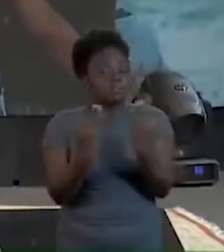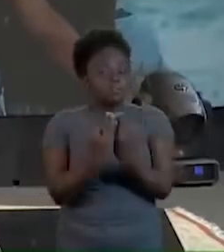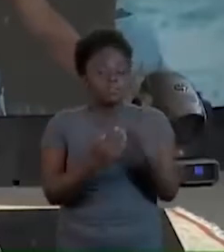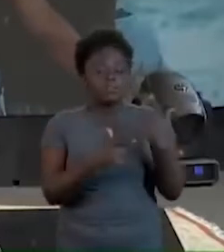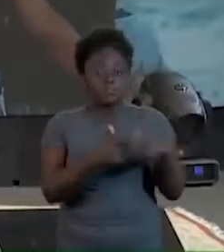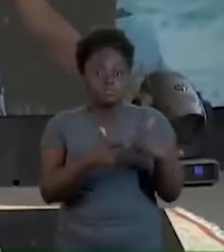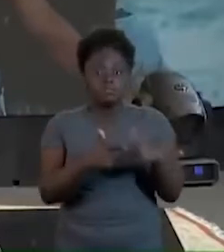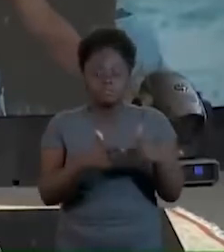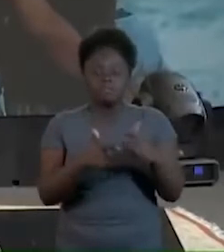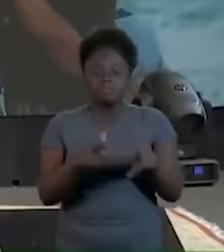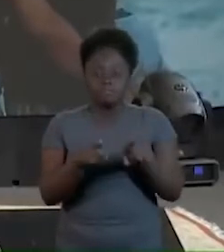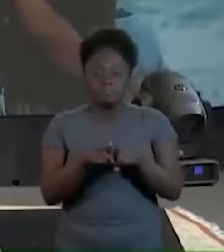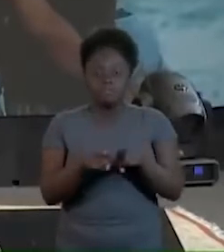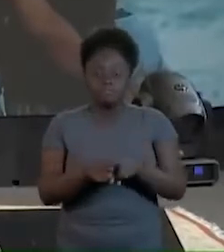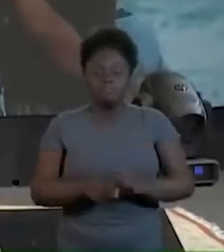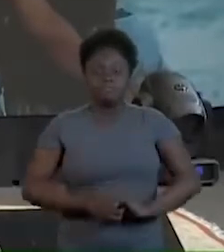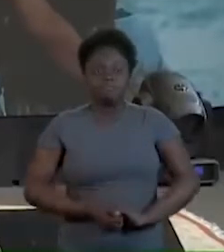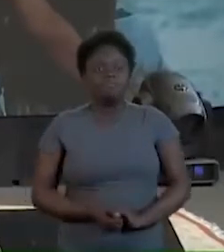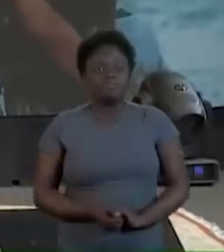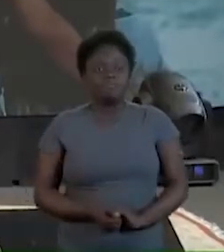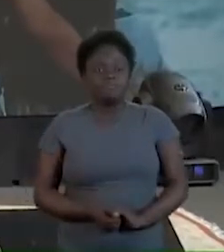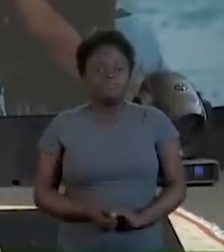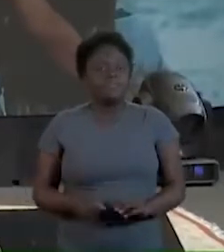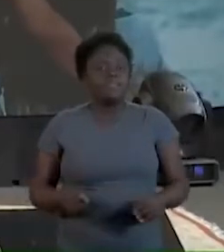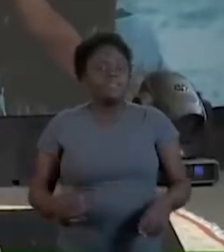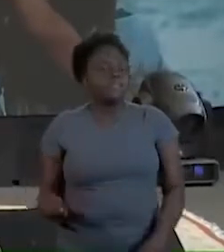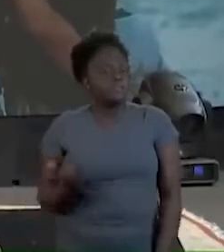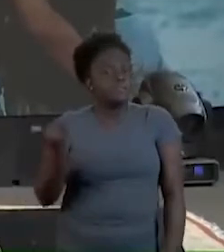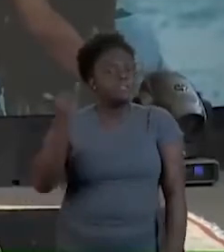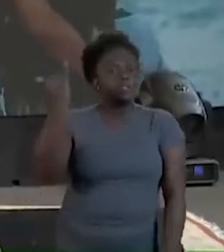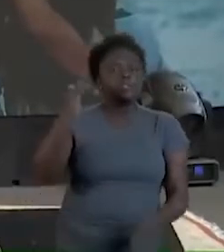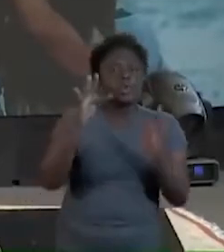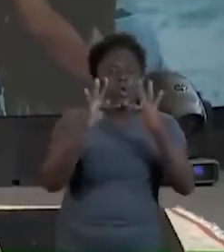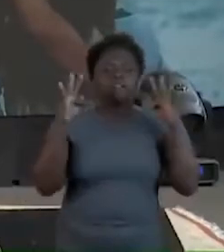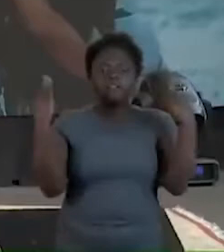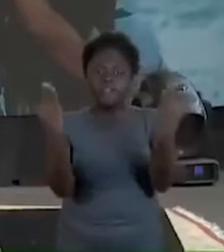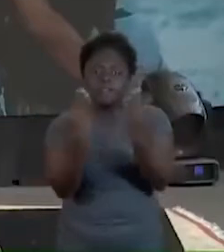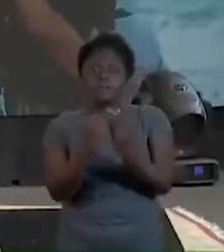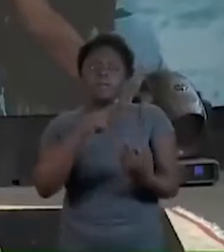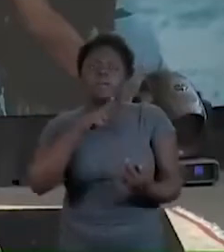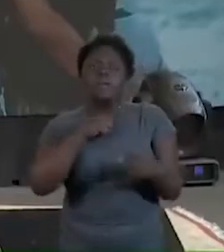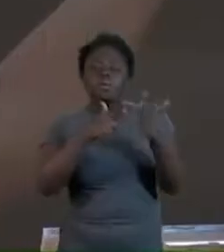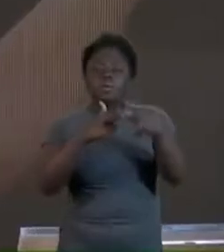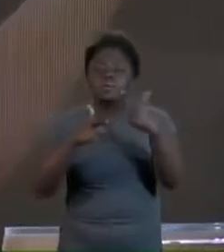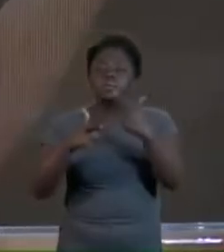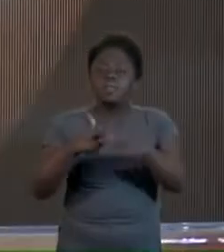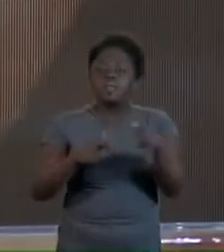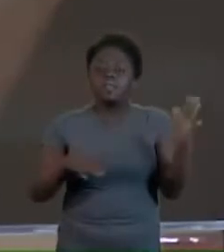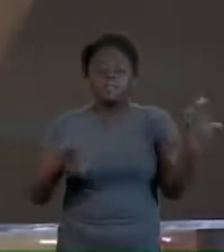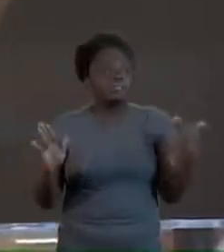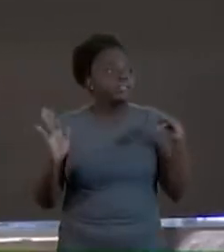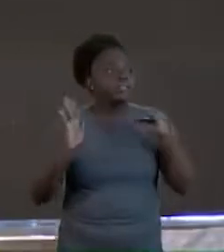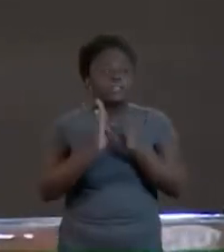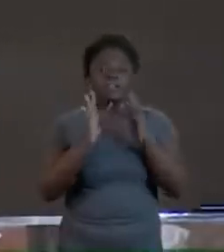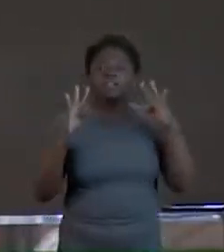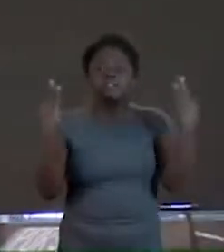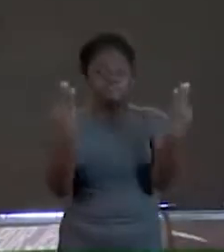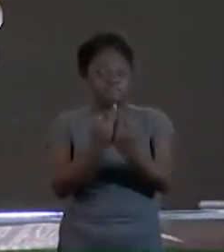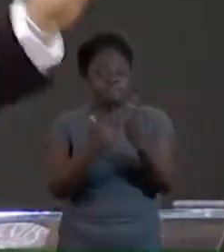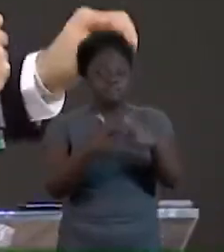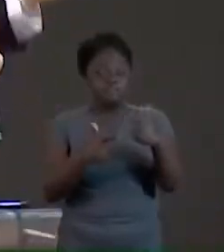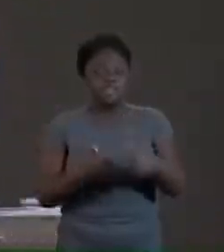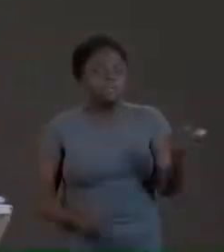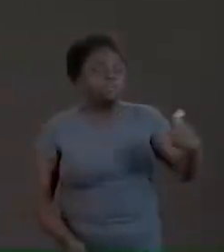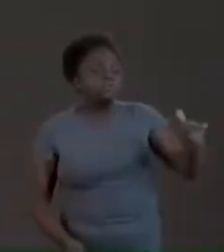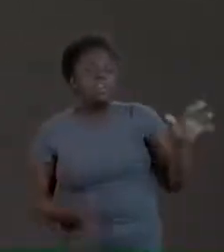crise. E é uma coisa interessante, gente, que toda família tem seus problemas. Toda. Não há